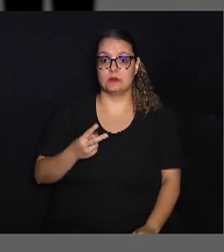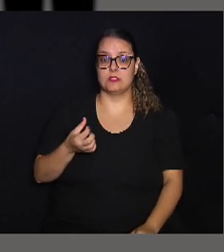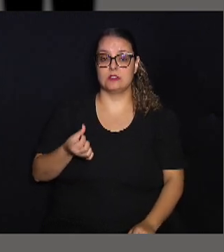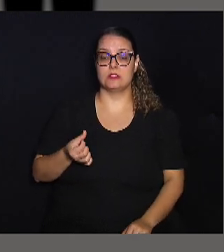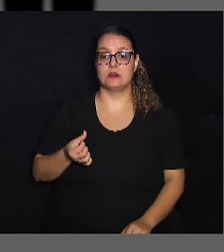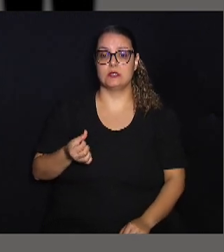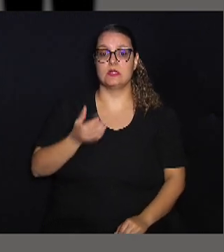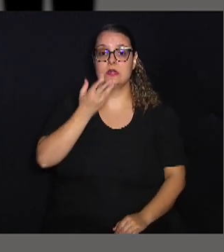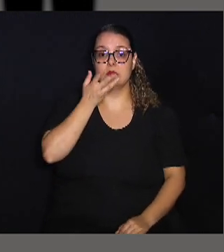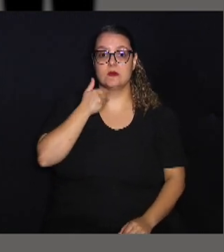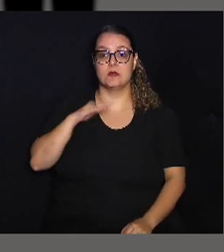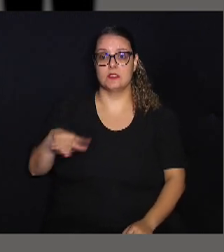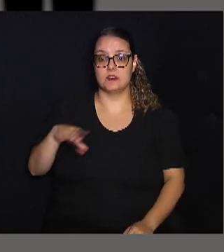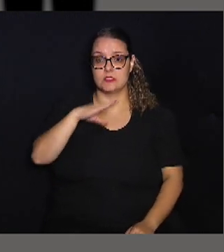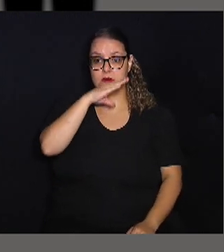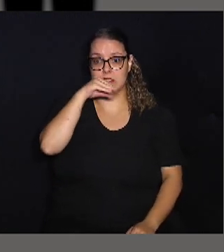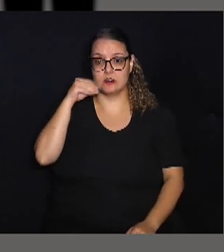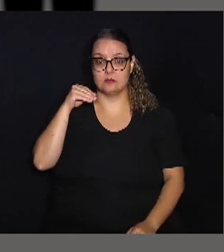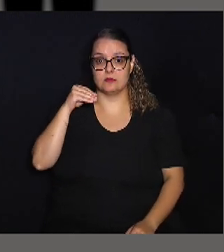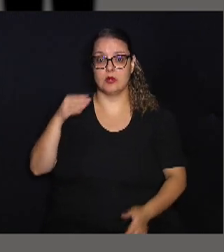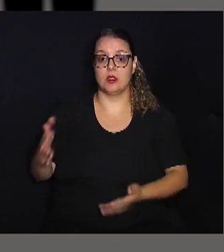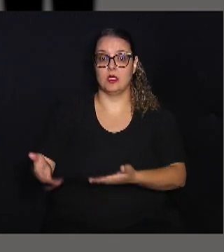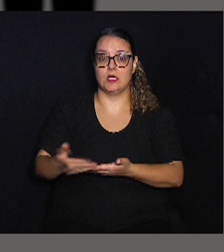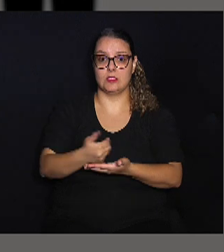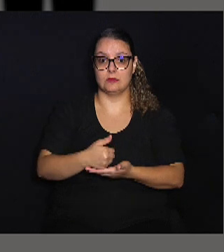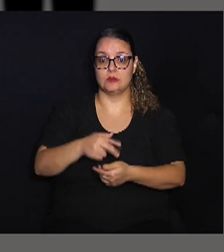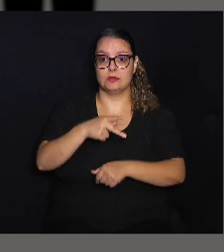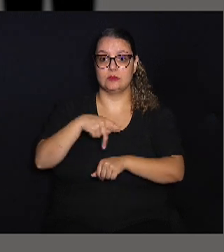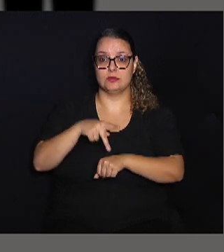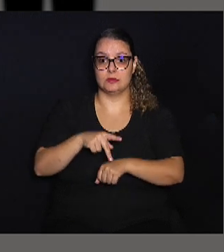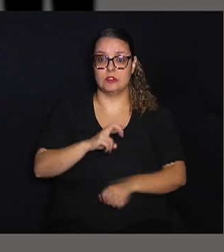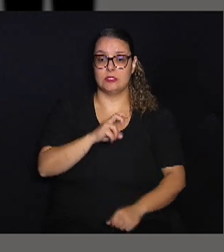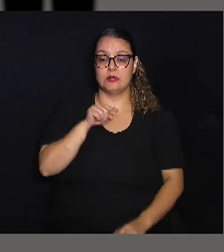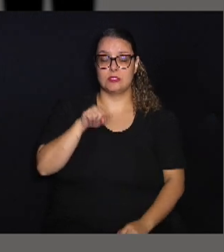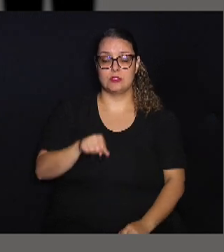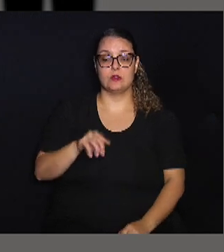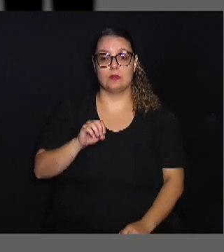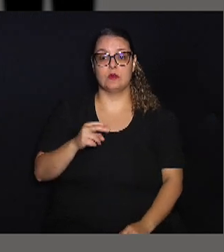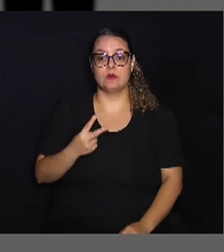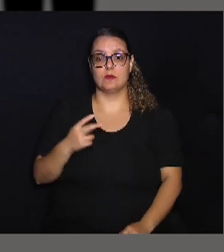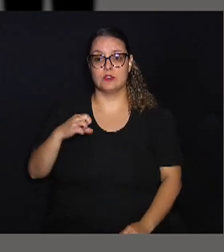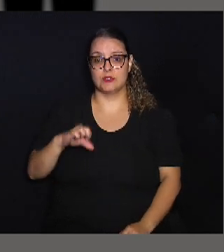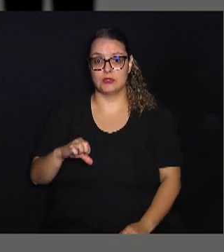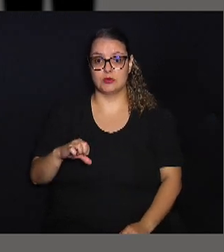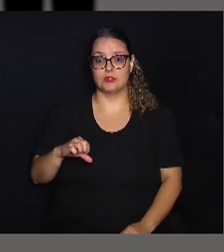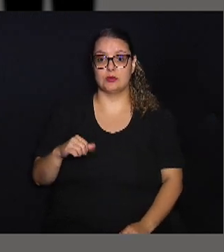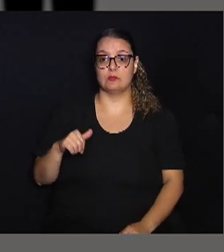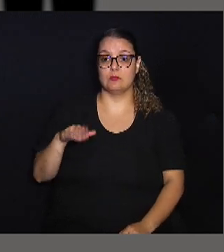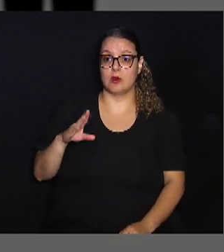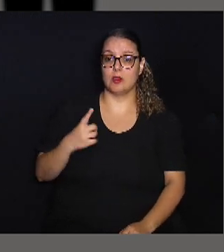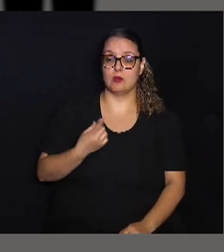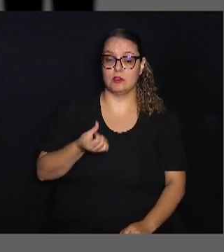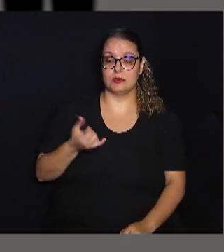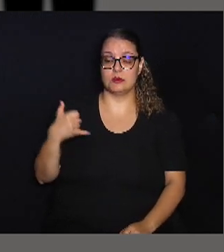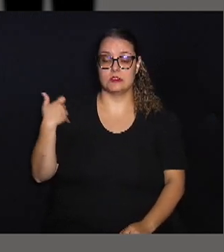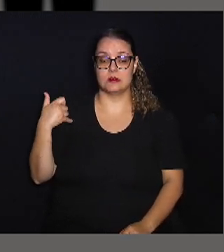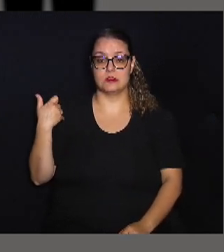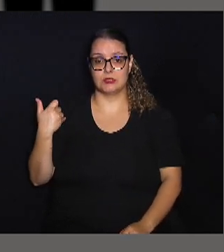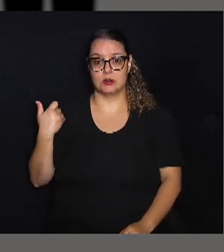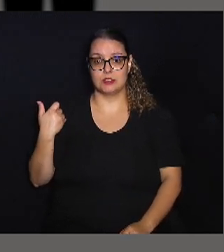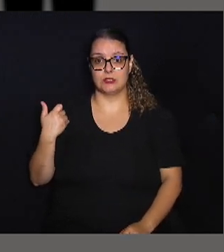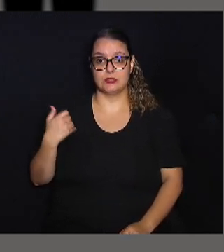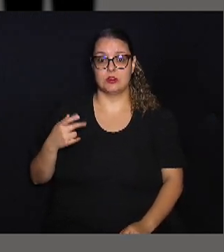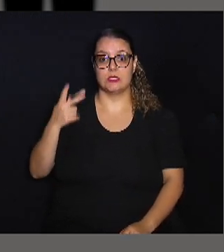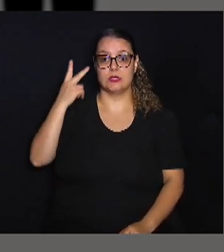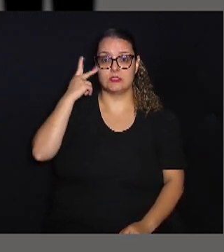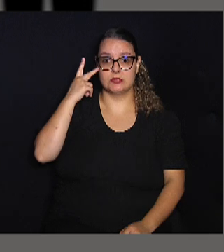33.526 crianças e adolescentes acolhidos no país. São 5.029 maiores de 16 anos. Em